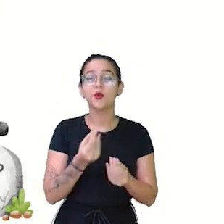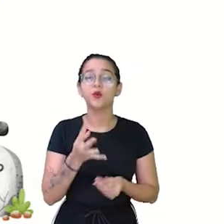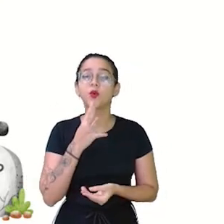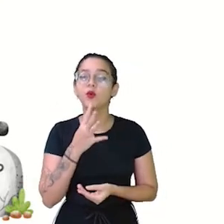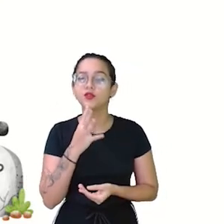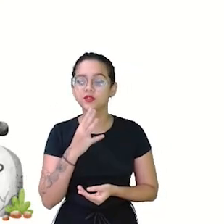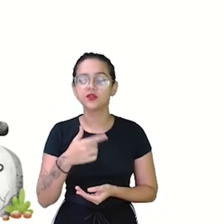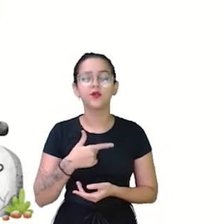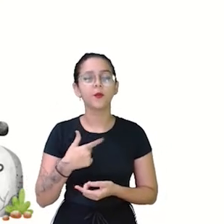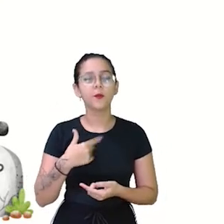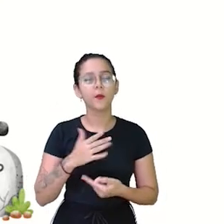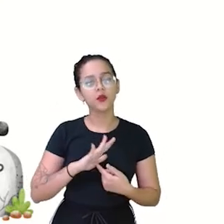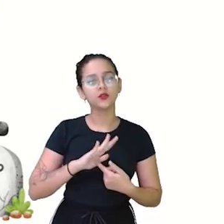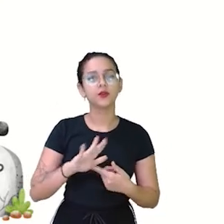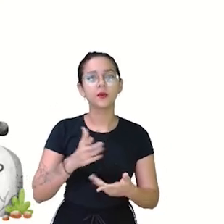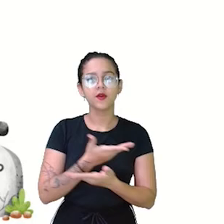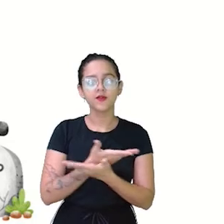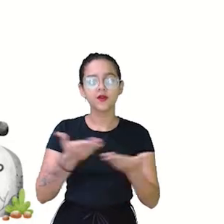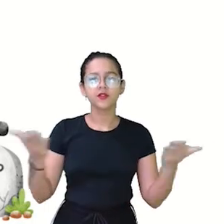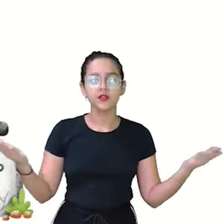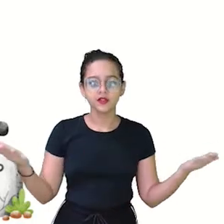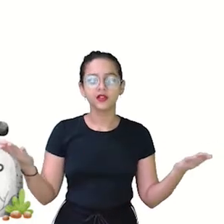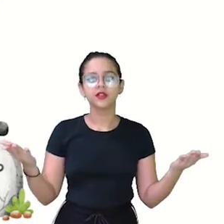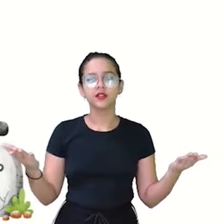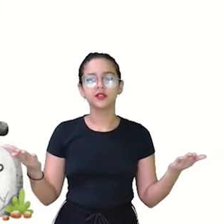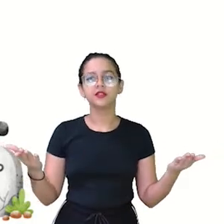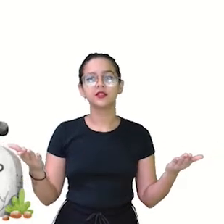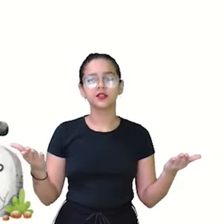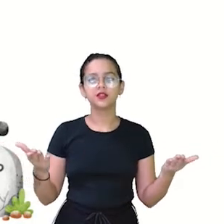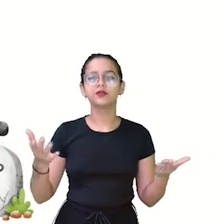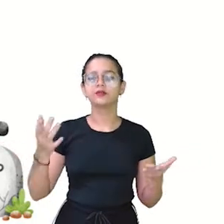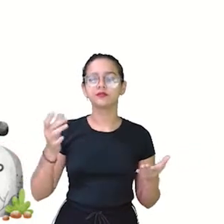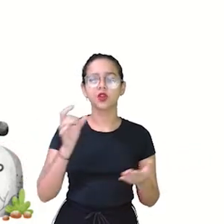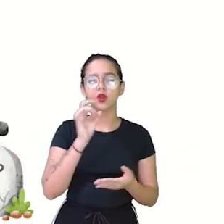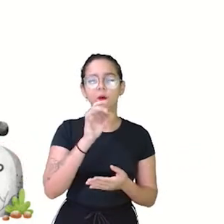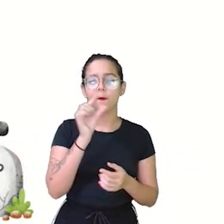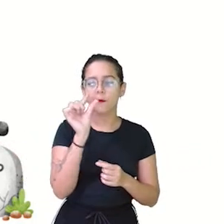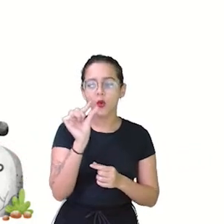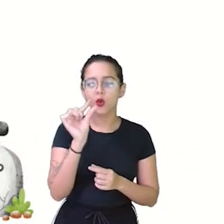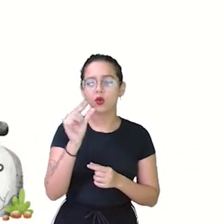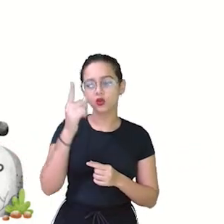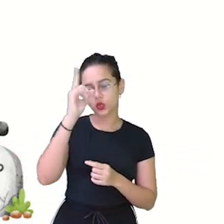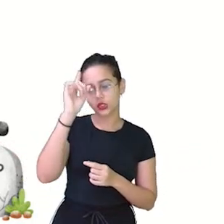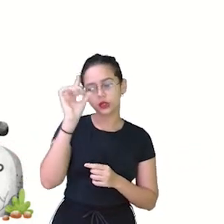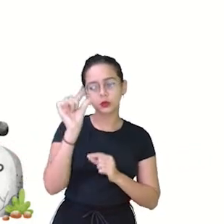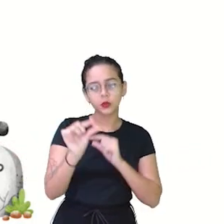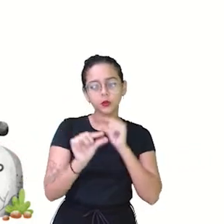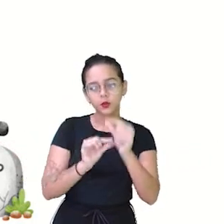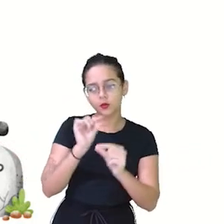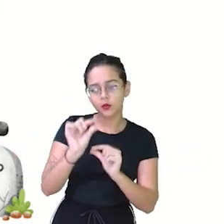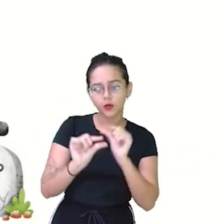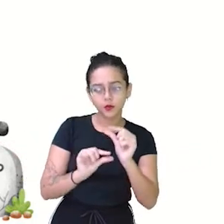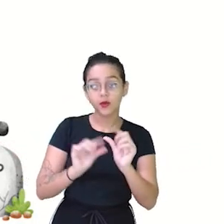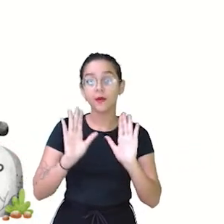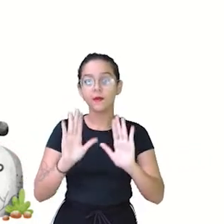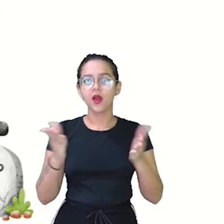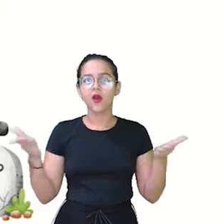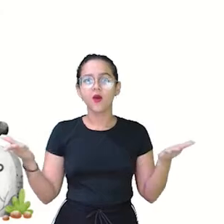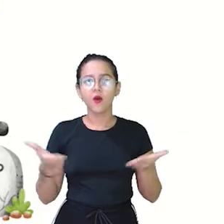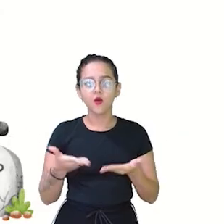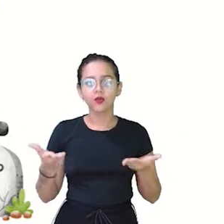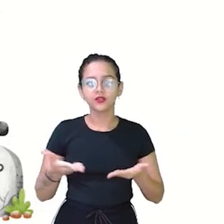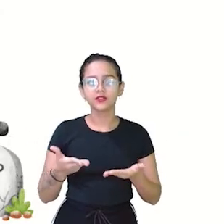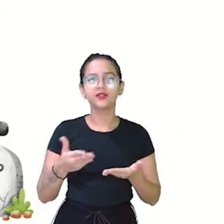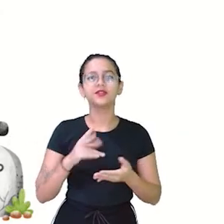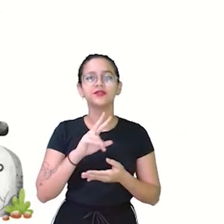Eu vou trazer para vocês, cada dia, um pouquinho de cada uma delas. Mas hoje, a gente vai